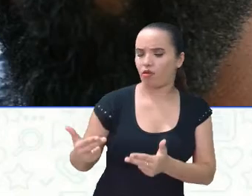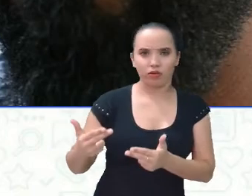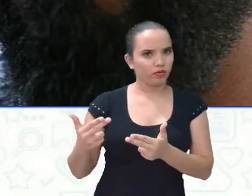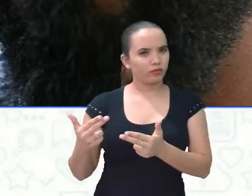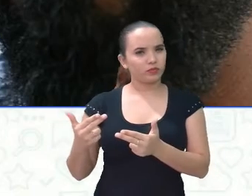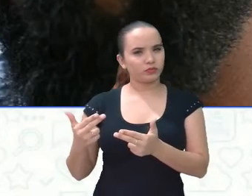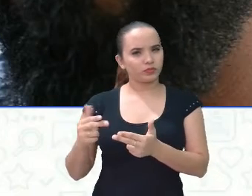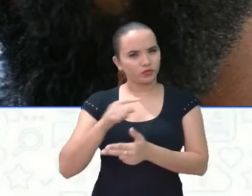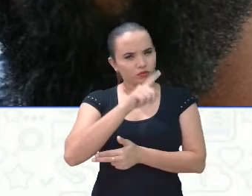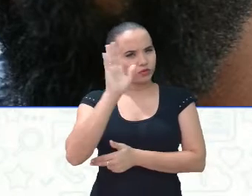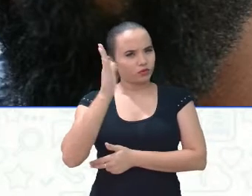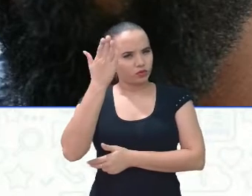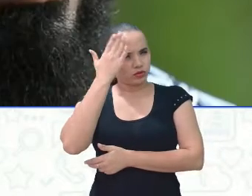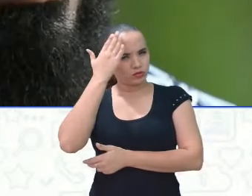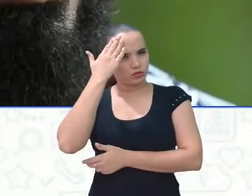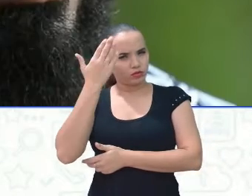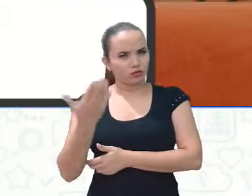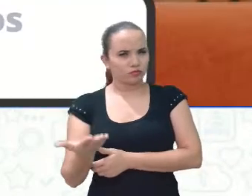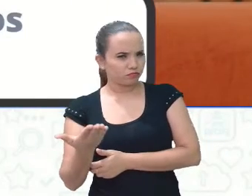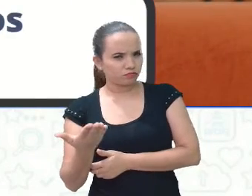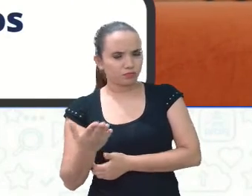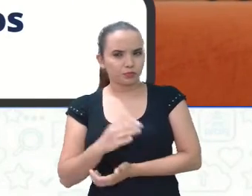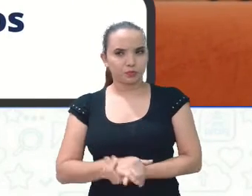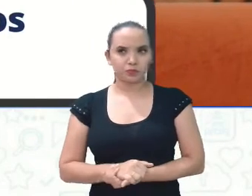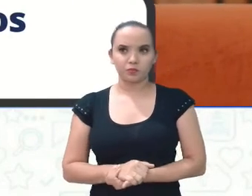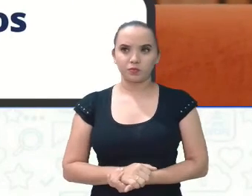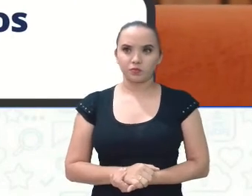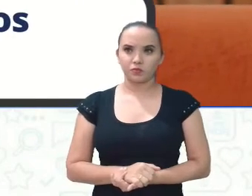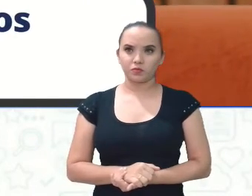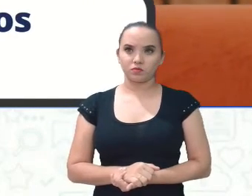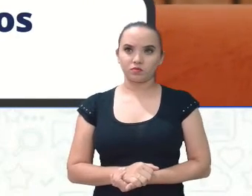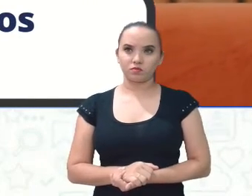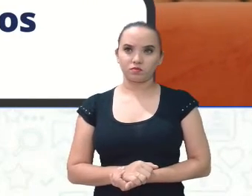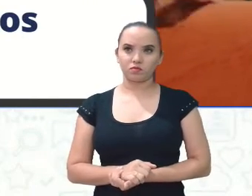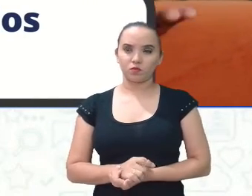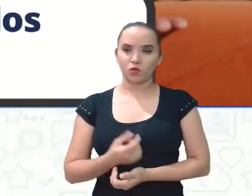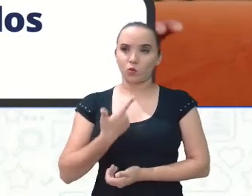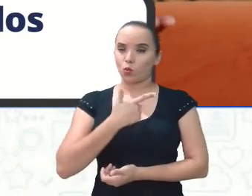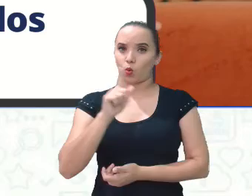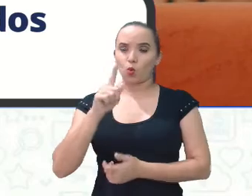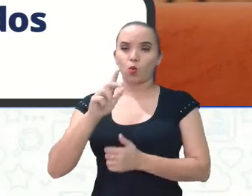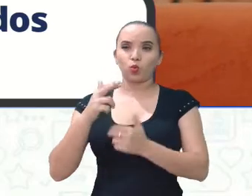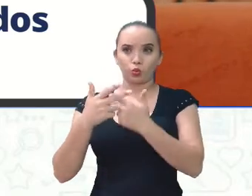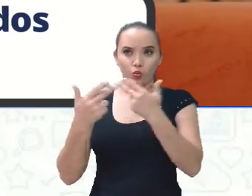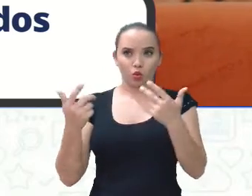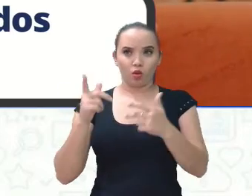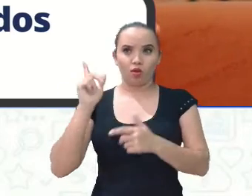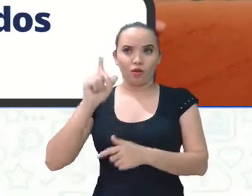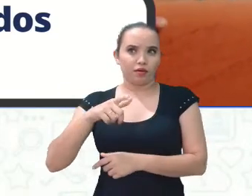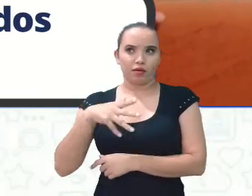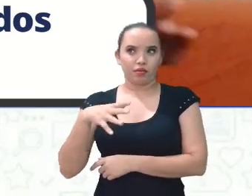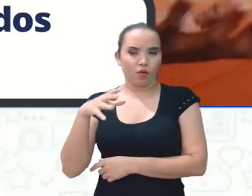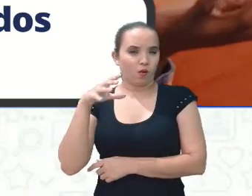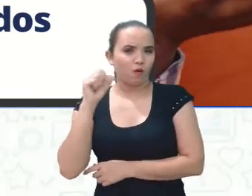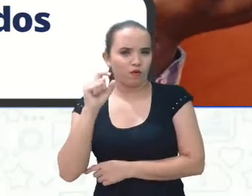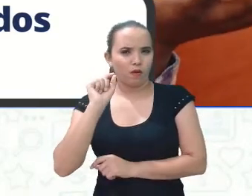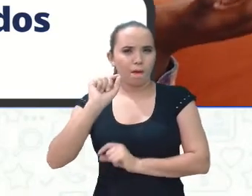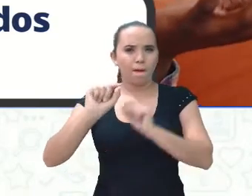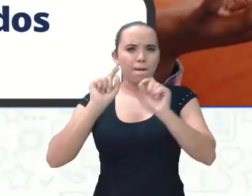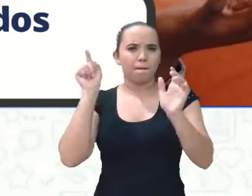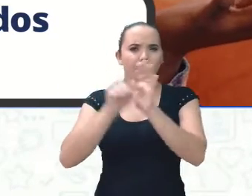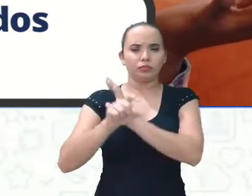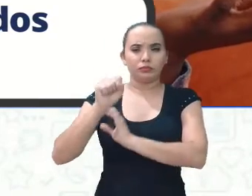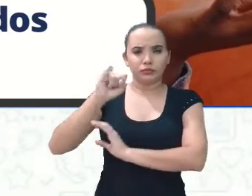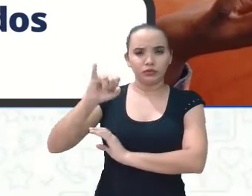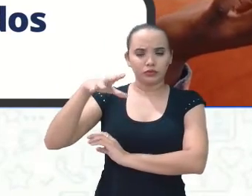já pensaram sobre isso? E aí, outra pessoa aí que não ouviu bem, ele faz o quê?